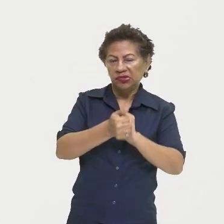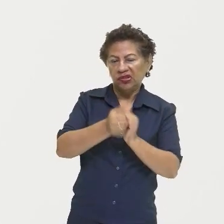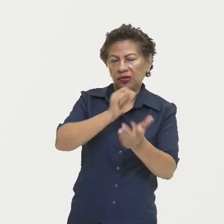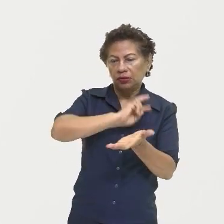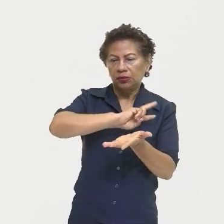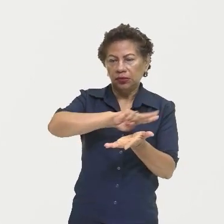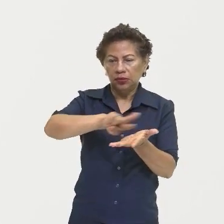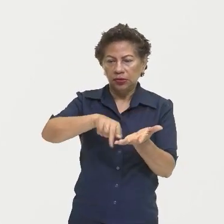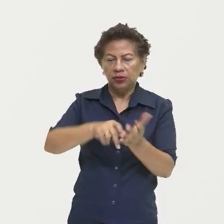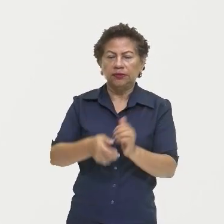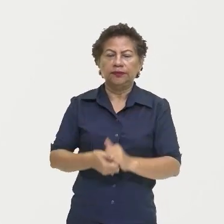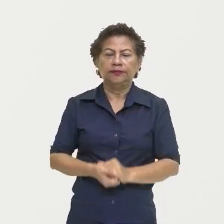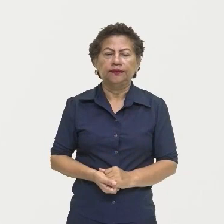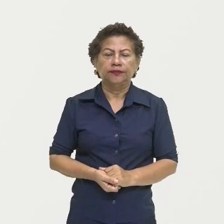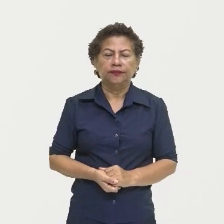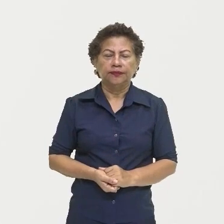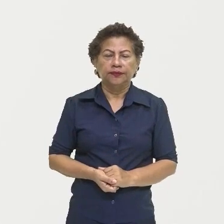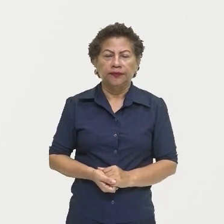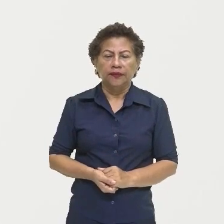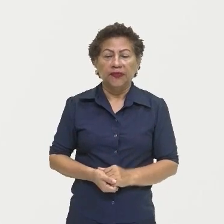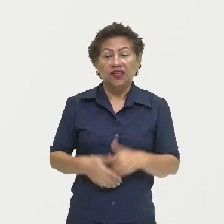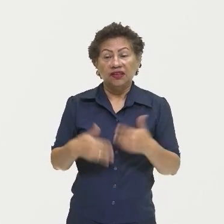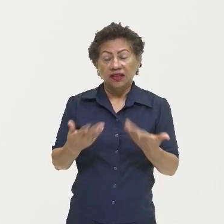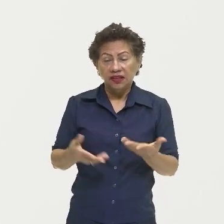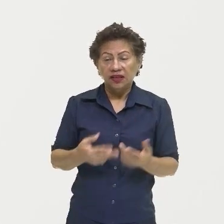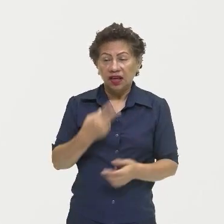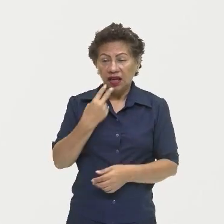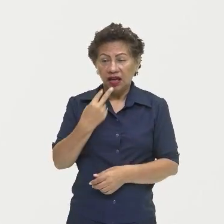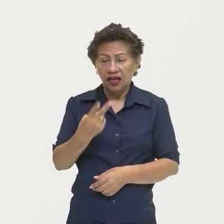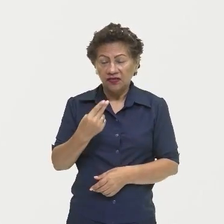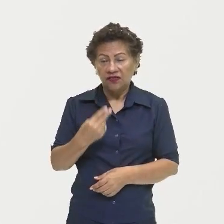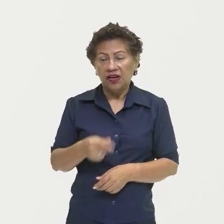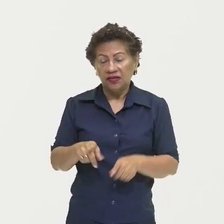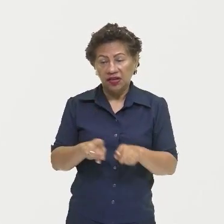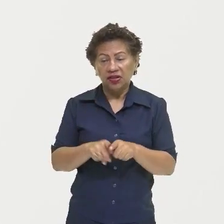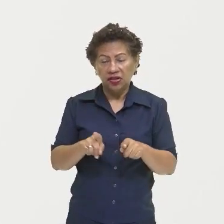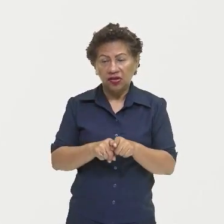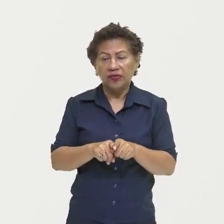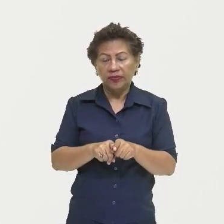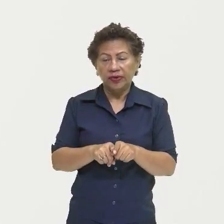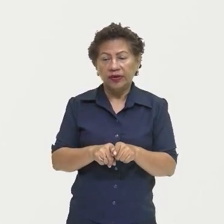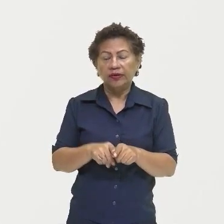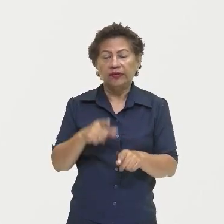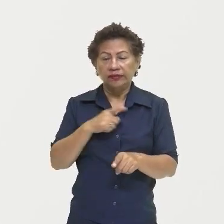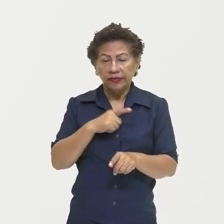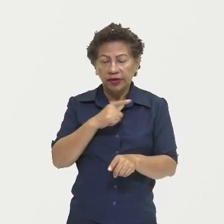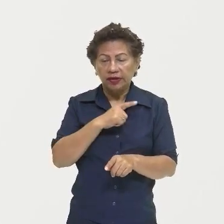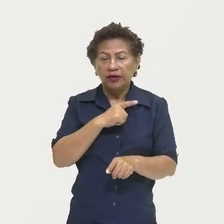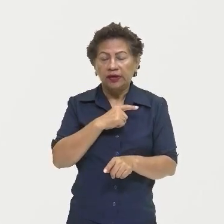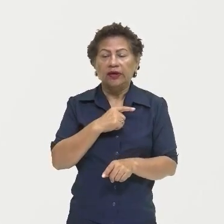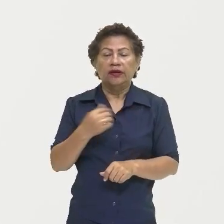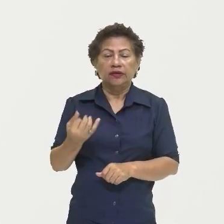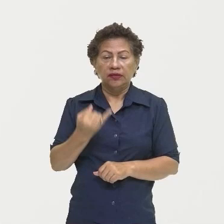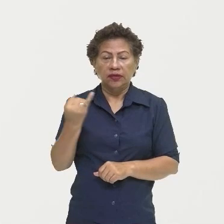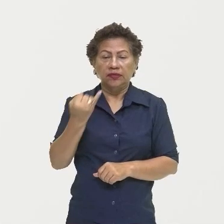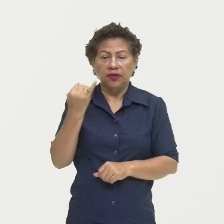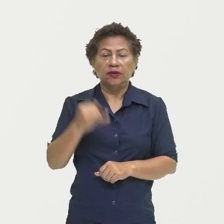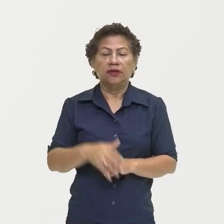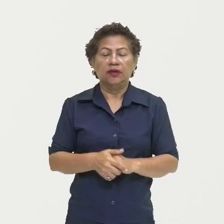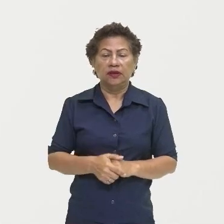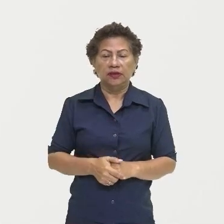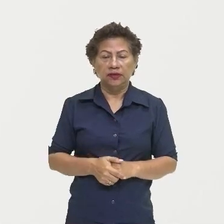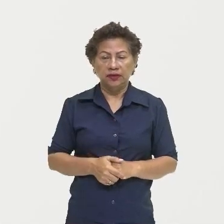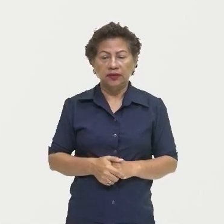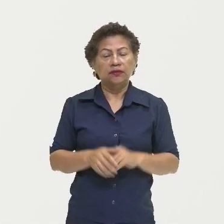né? O idioma da indústria cultural e dos negócios globalizados, né? Então, a gente tem